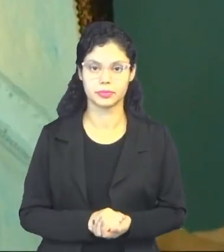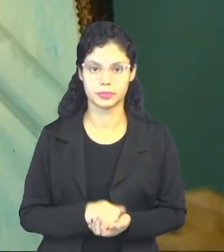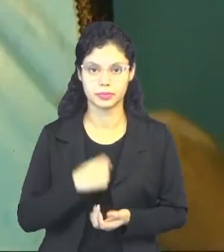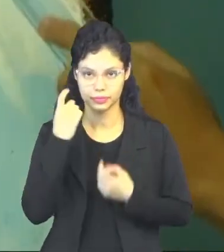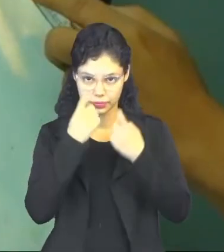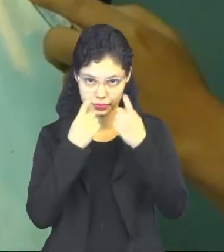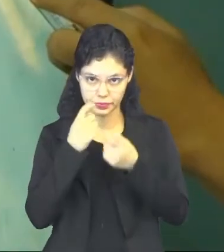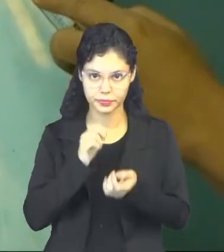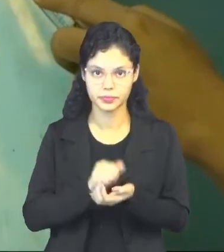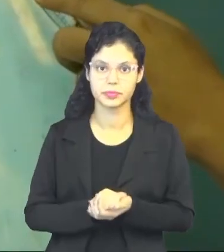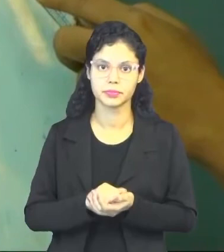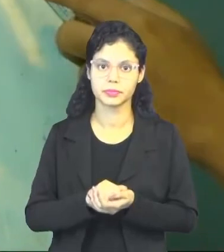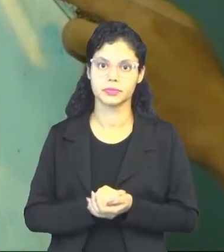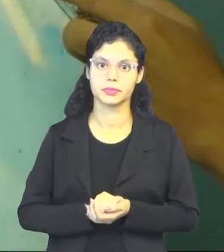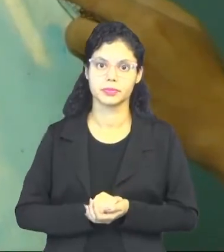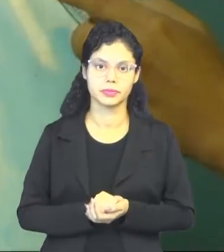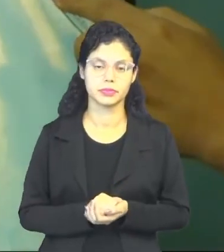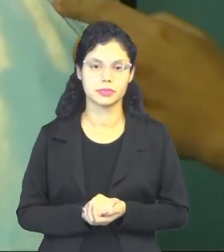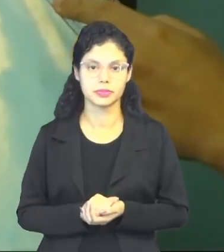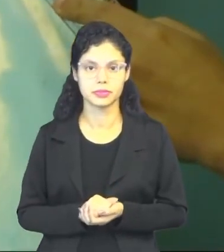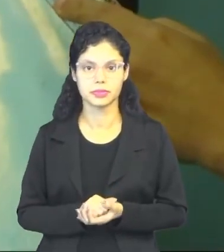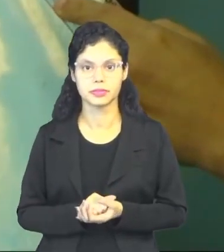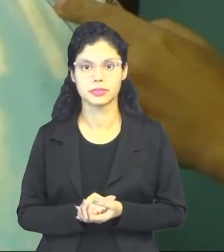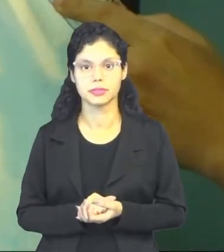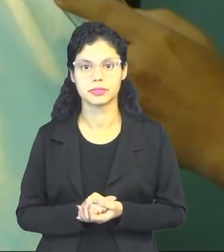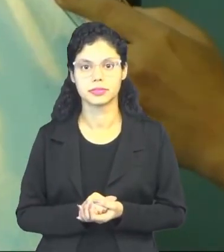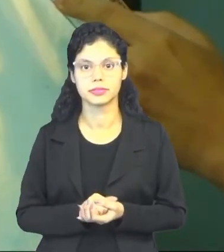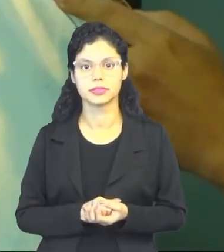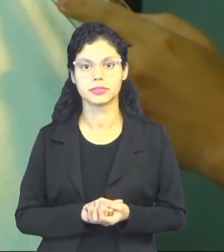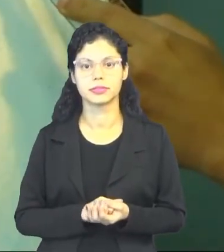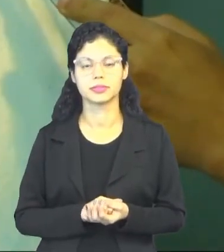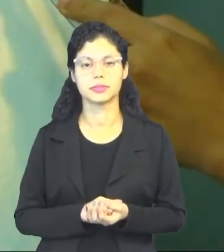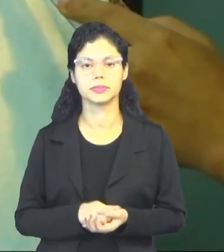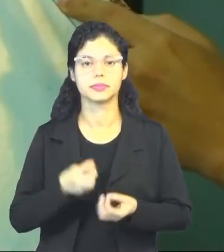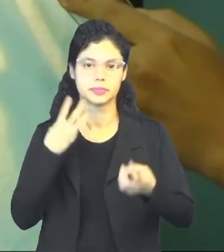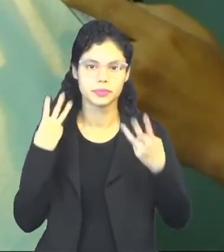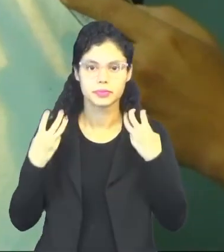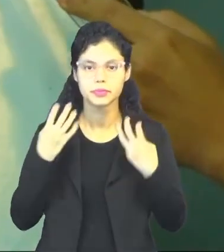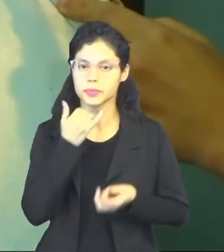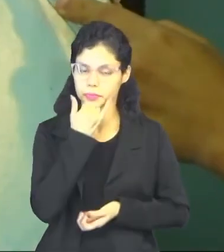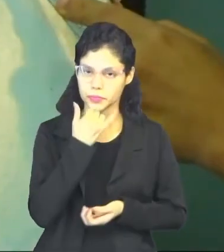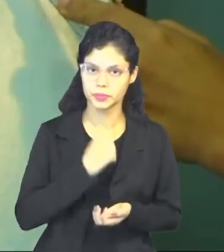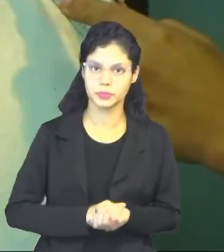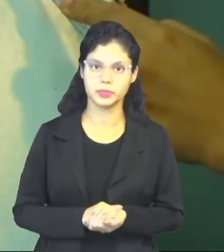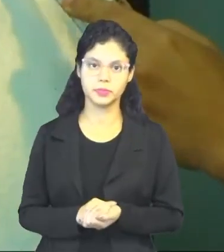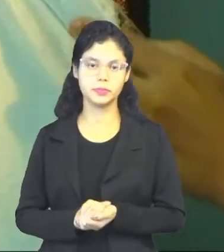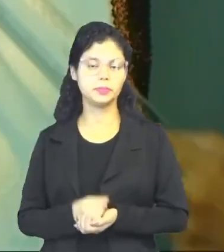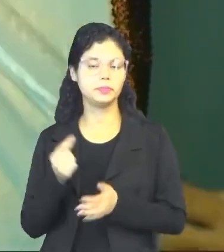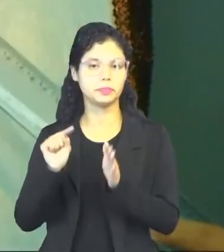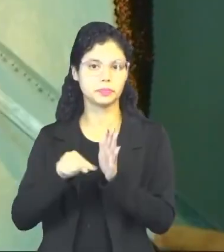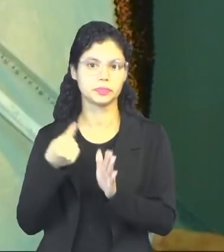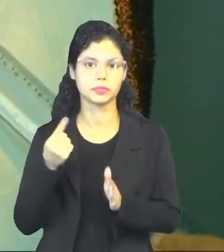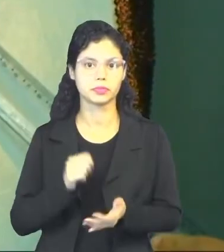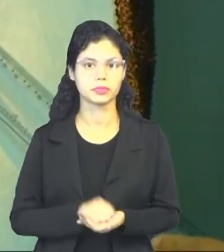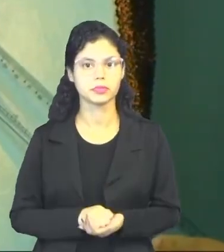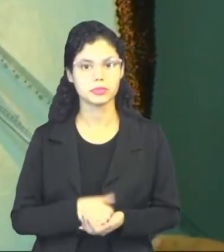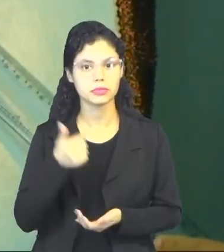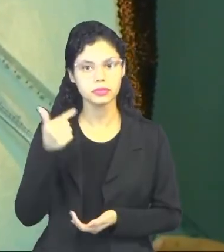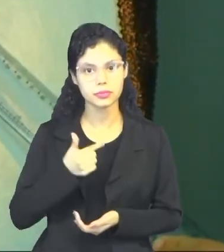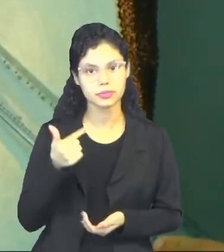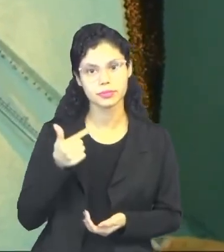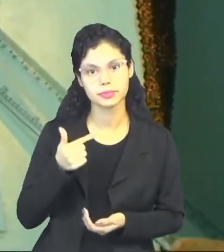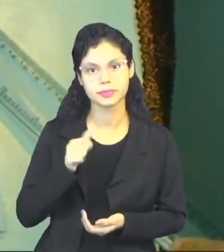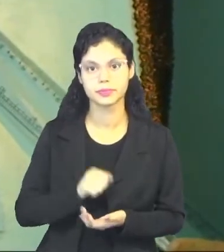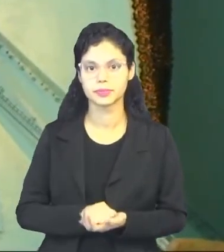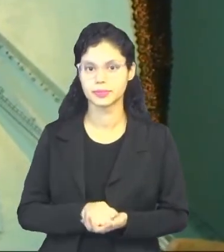da Magali, né? A Mônica, falo Mônica, ó. Magali, perdão. Magali no primeiro quadrinho. Pro segundo